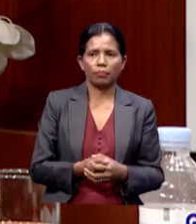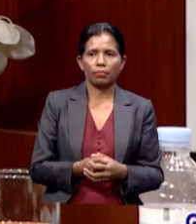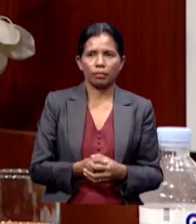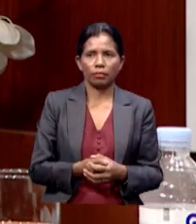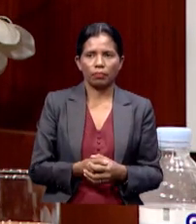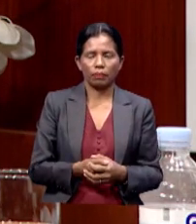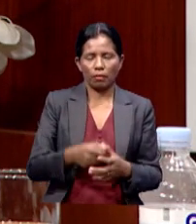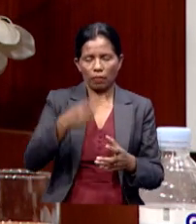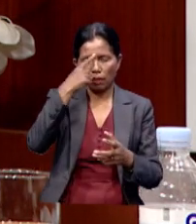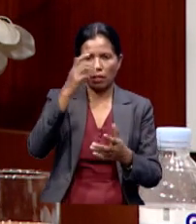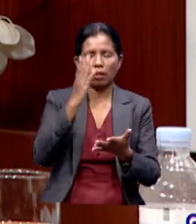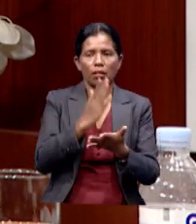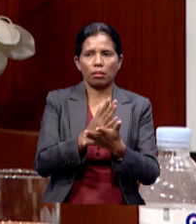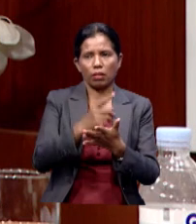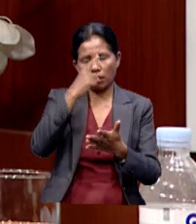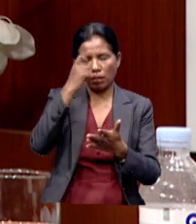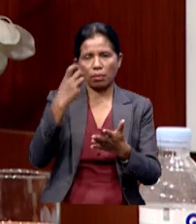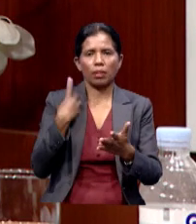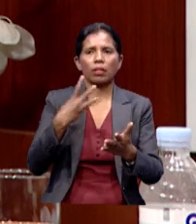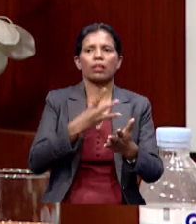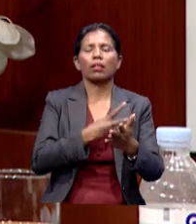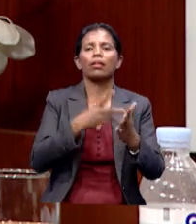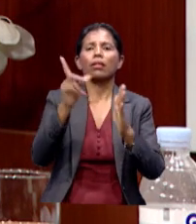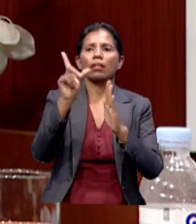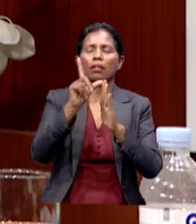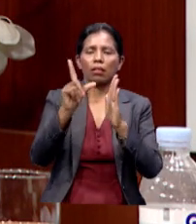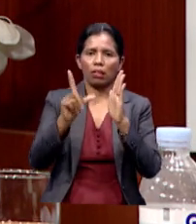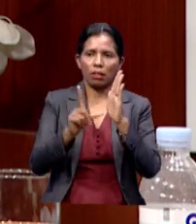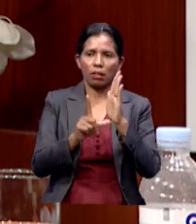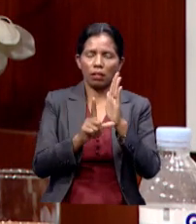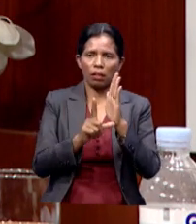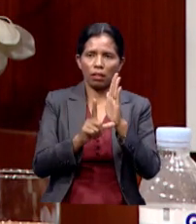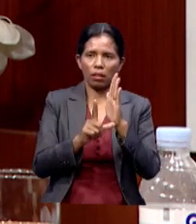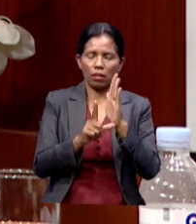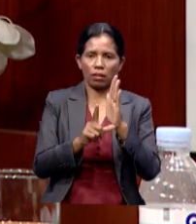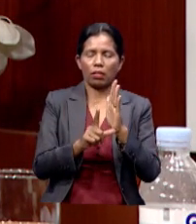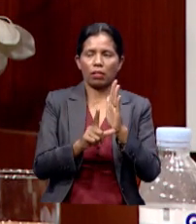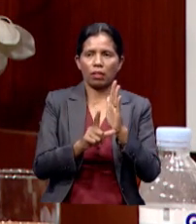trava também e tenha leis rássicas ou